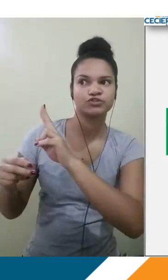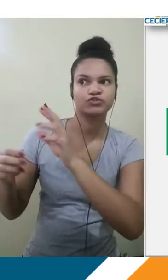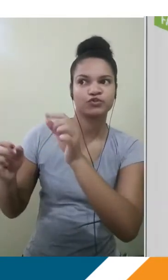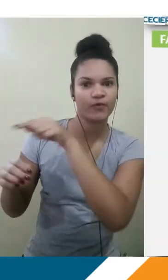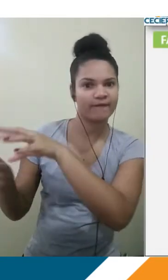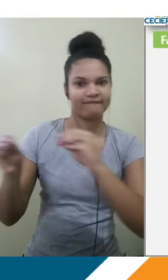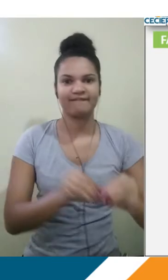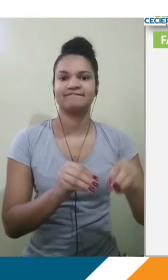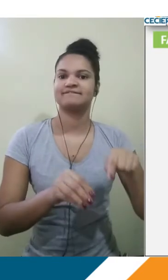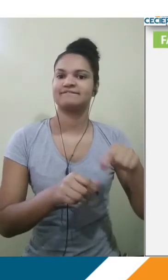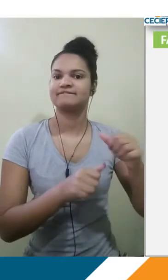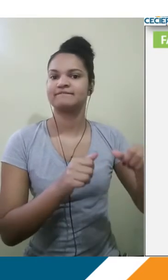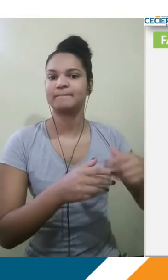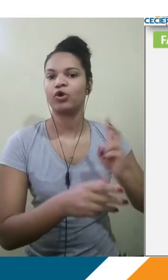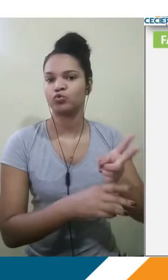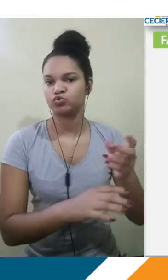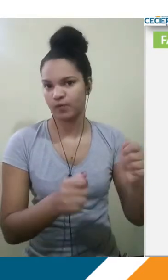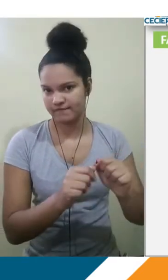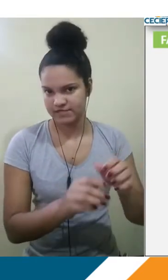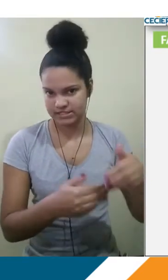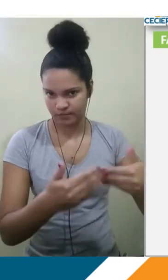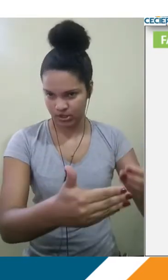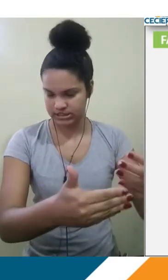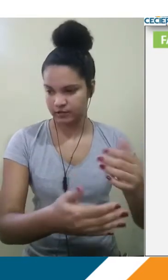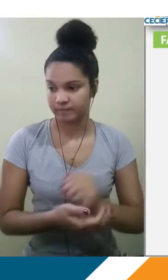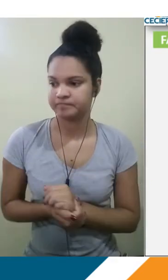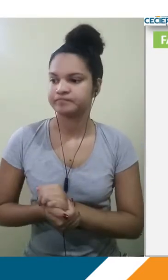Na fase fotoquímica ocorrem 2 eventos